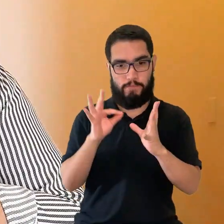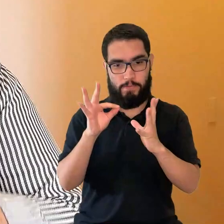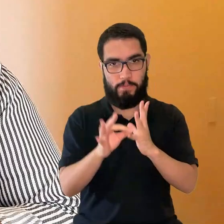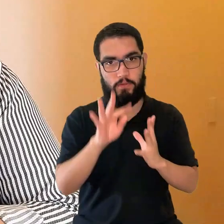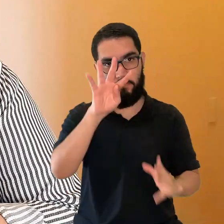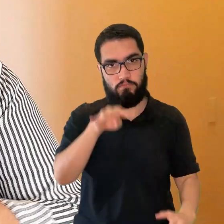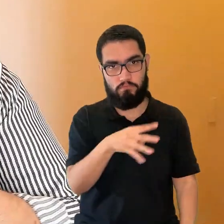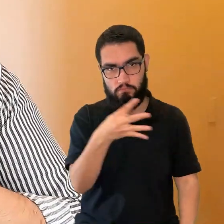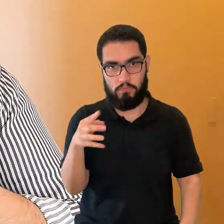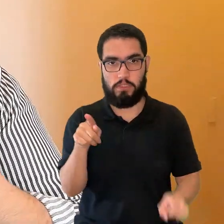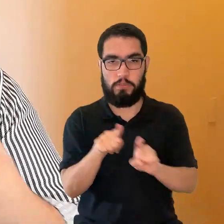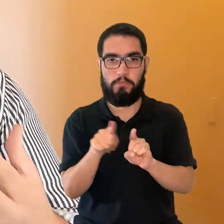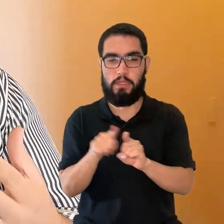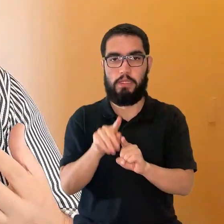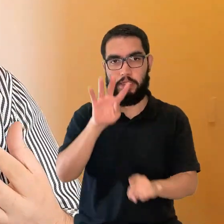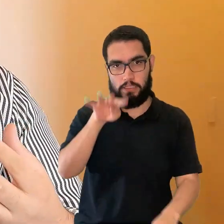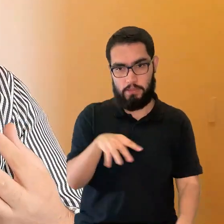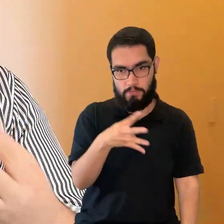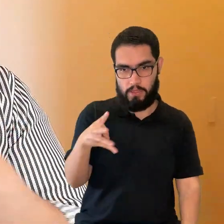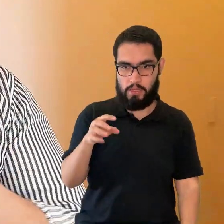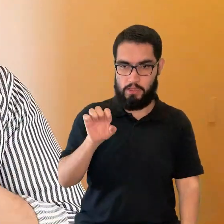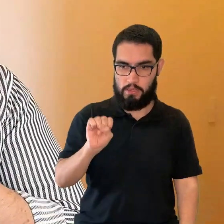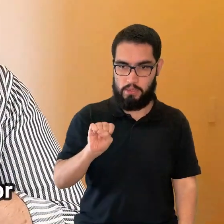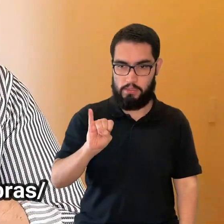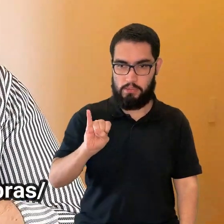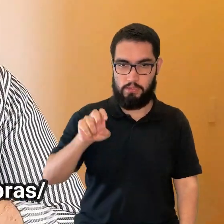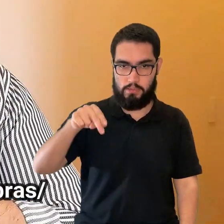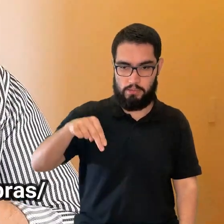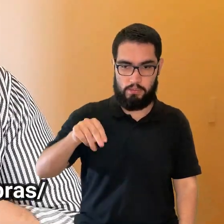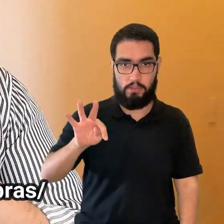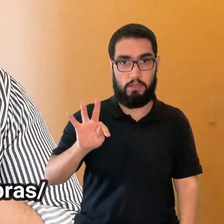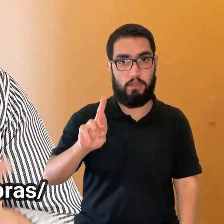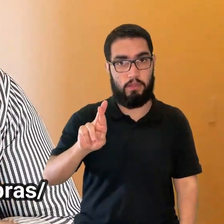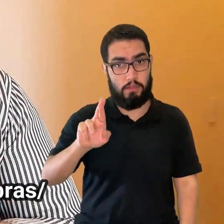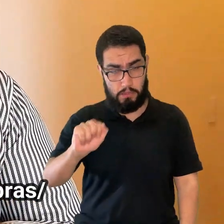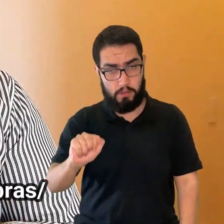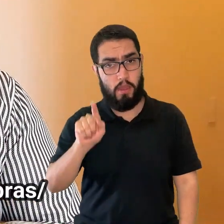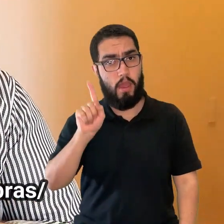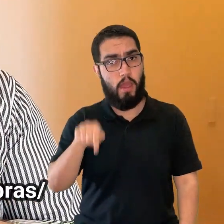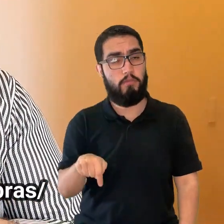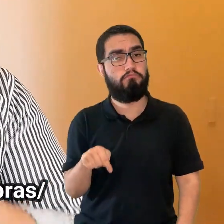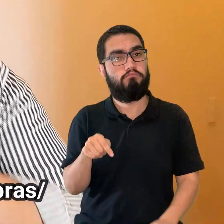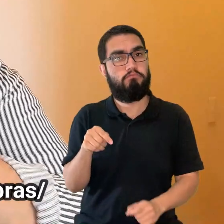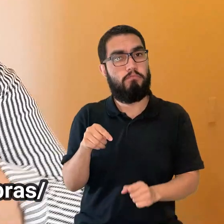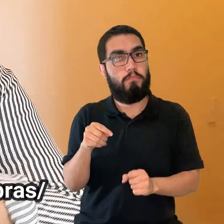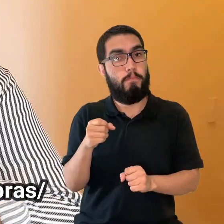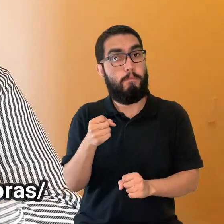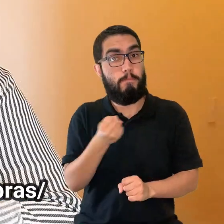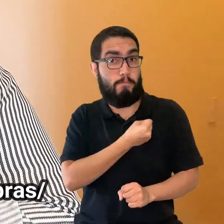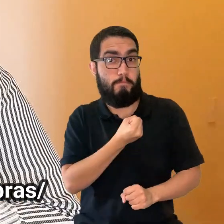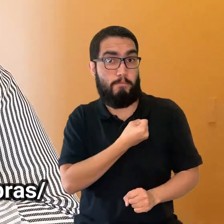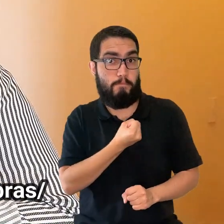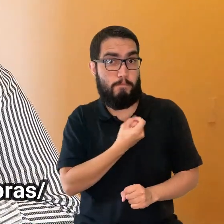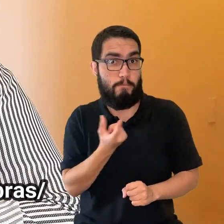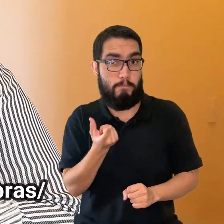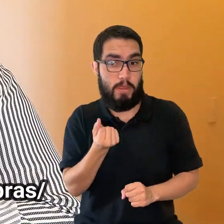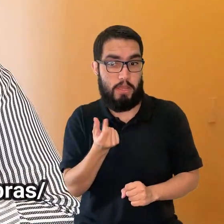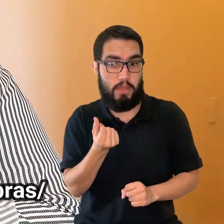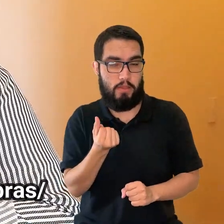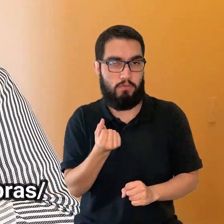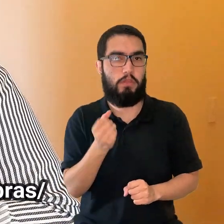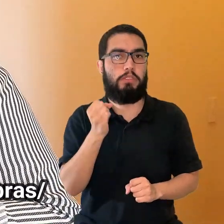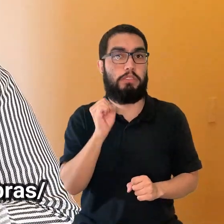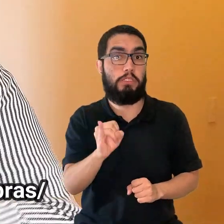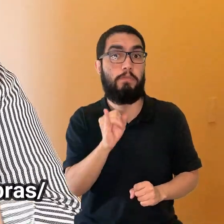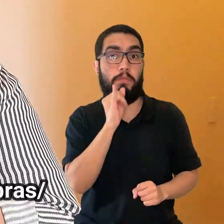tabela Febrapios e a tabela Sintra, ela vem para nortear os nossos preços. Se eu cobro muito abaixo, eu